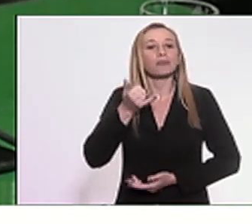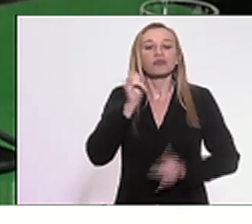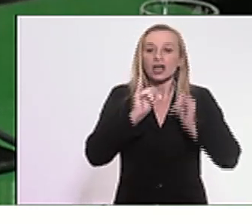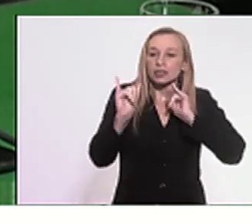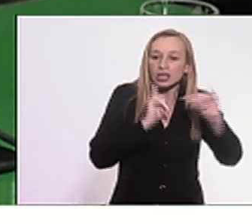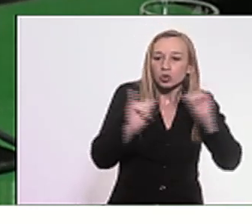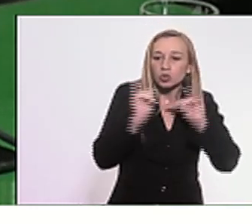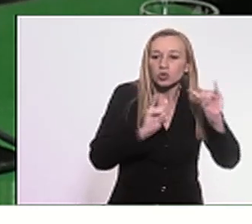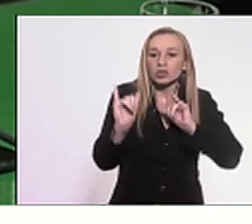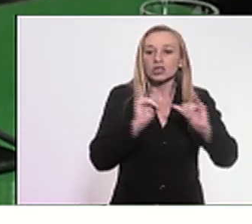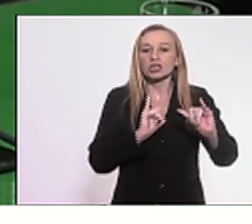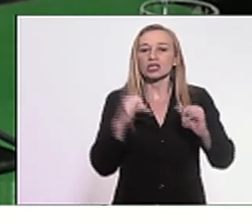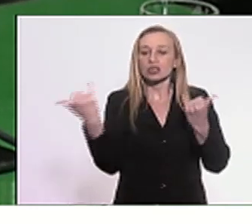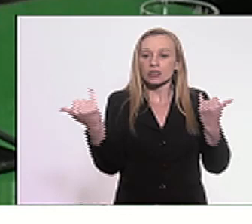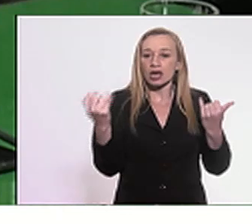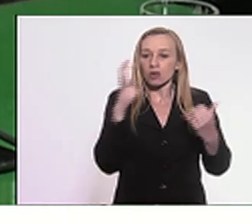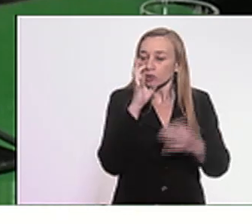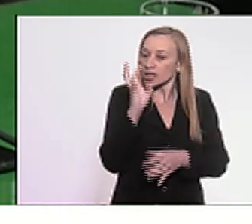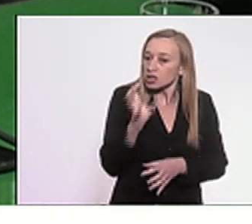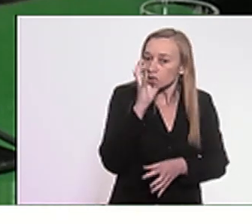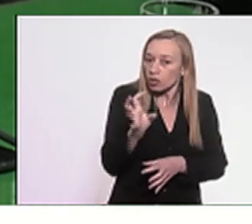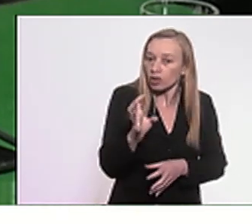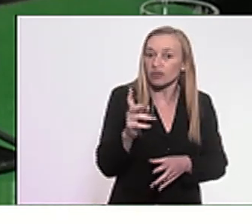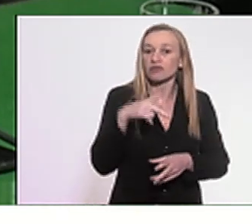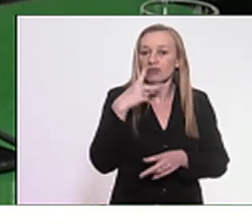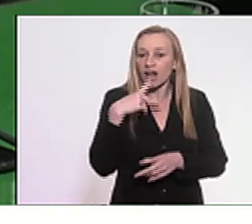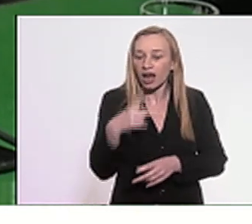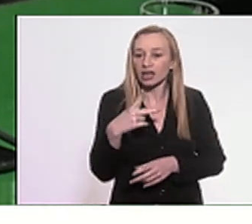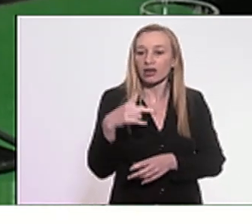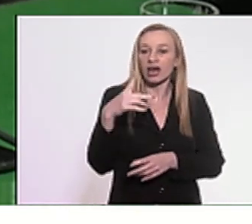denúncias relacionadas a esse tipo de assédio.